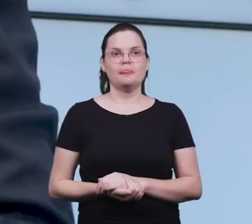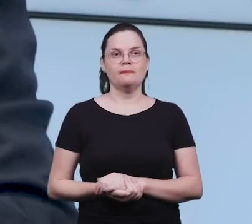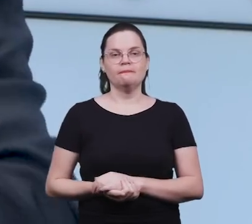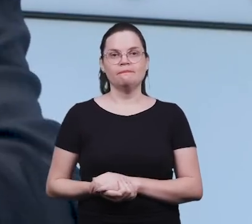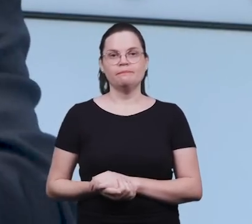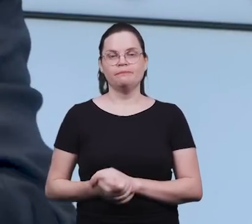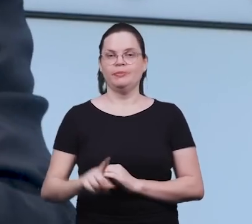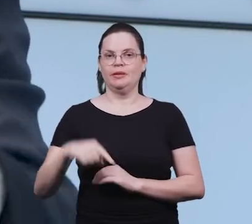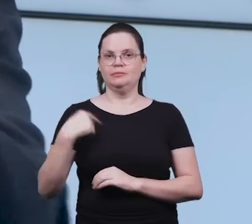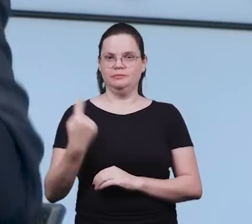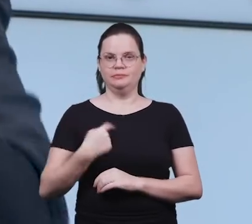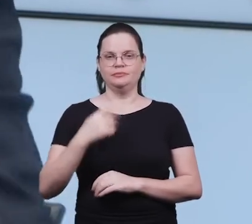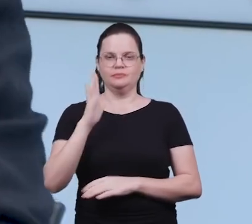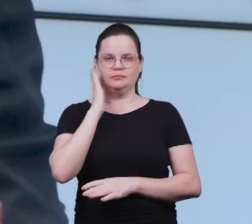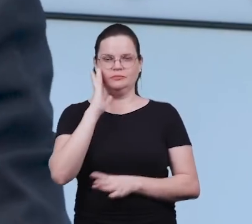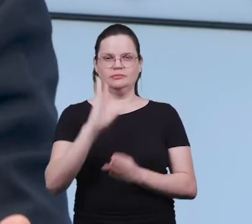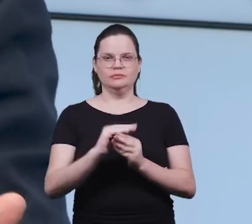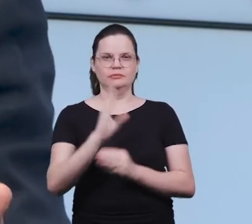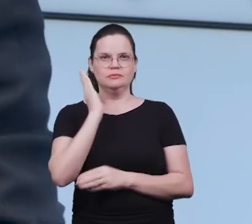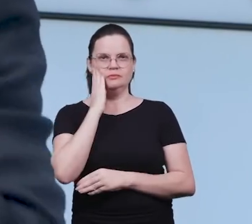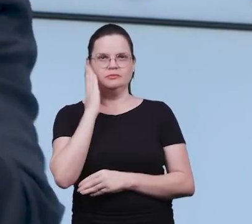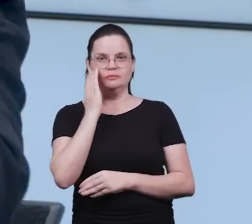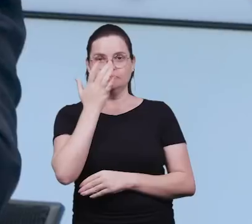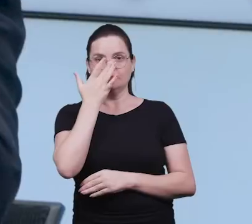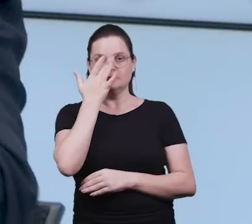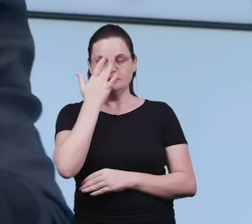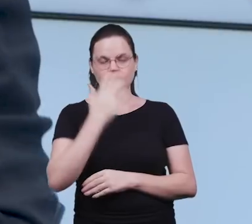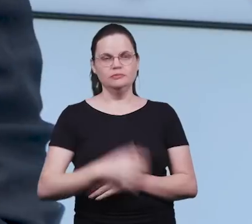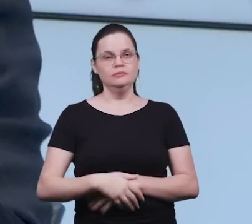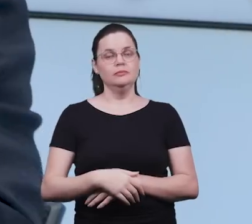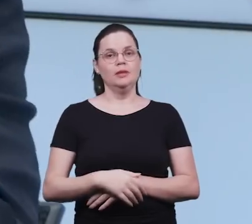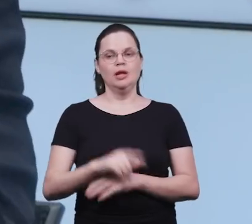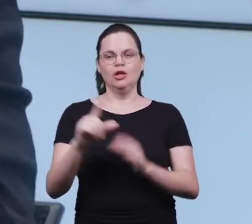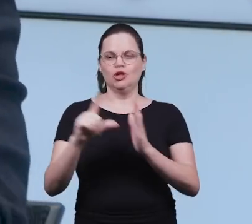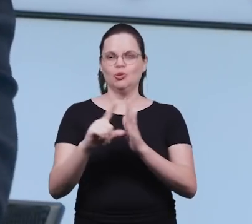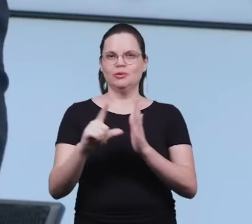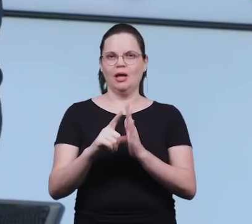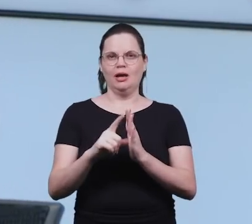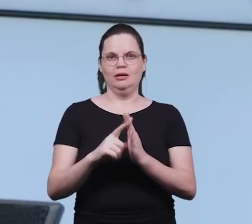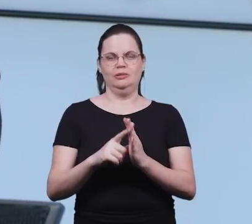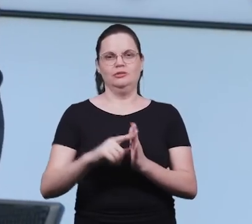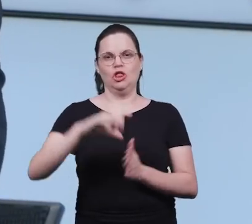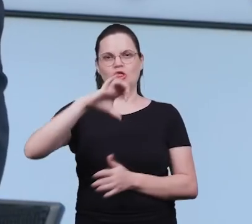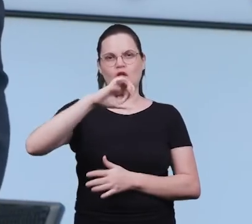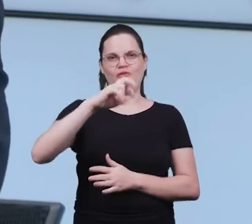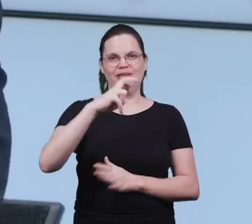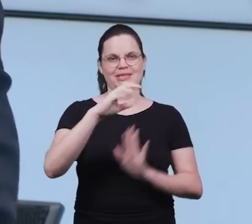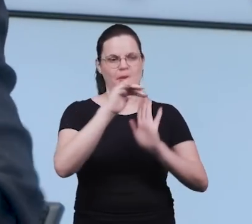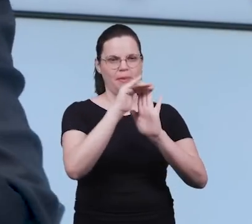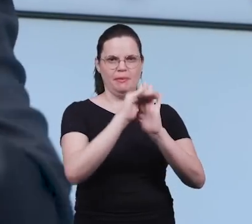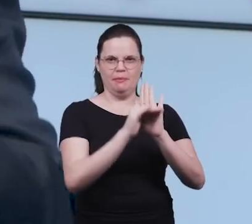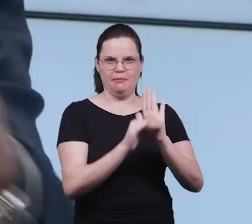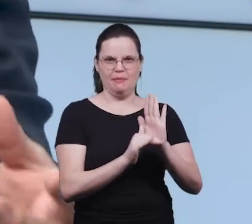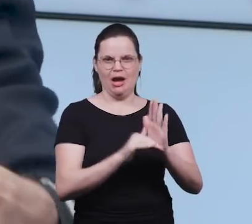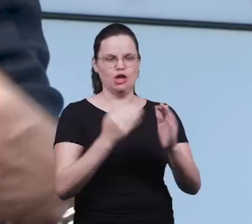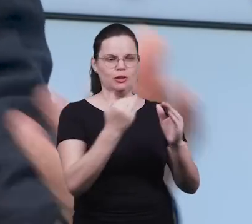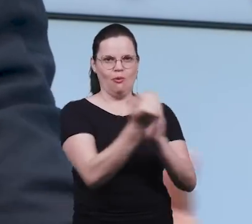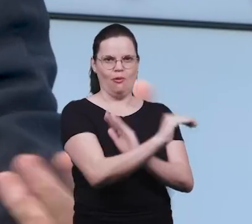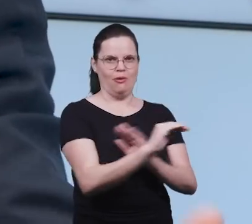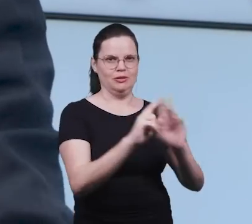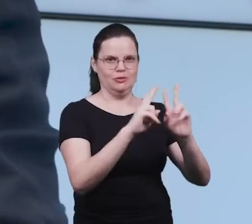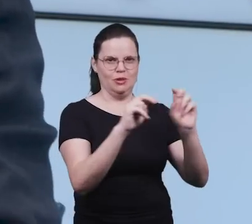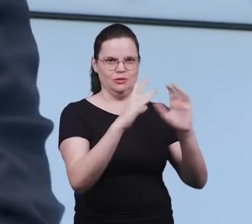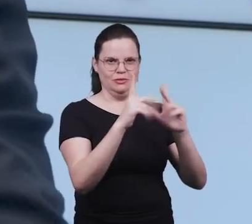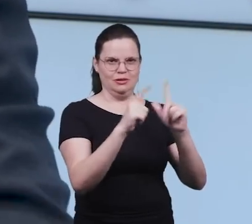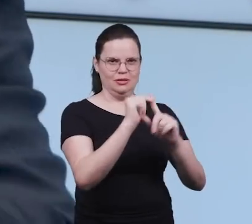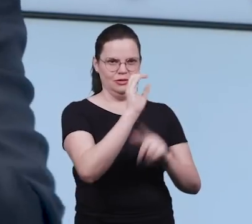sobre as 95 teses de Lutero. Então, não foi só a tradução da Bíblia, né? Nós vemos que Wycliffe, 200